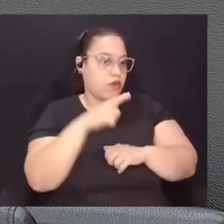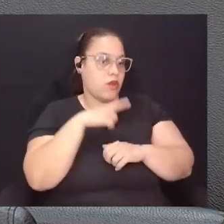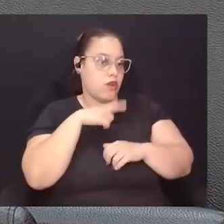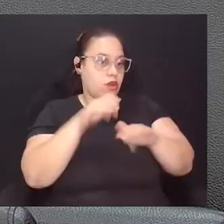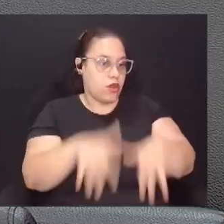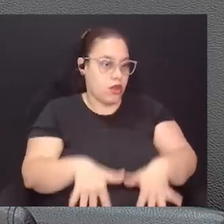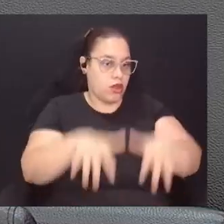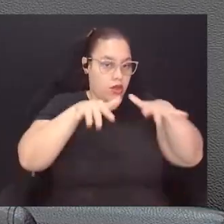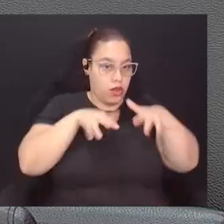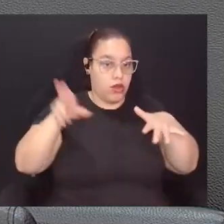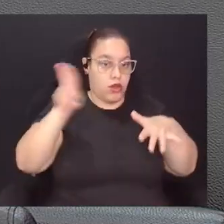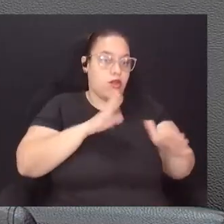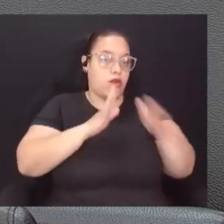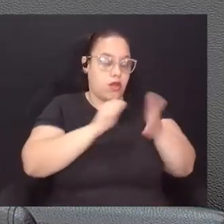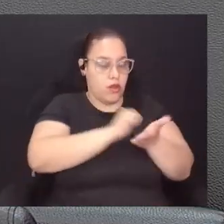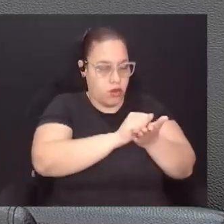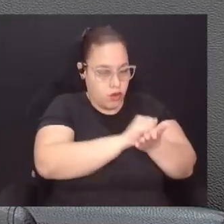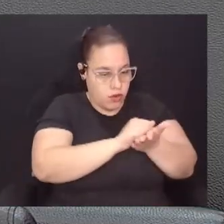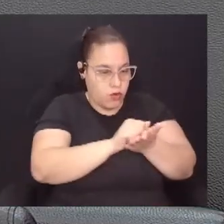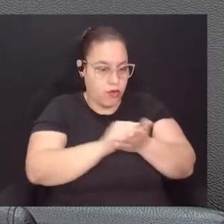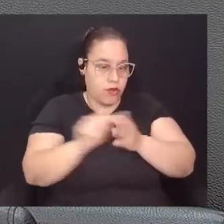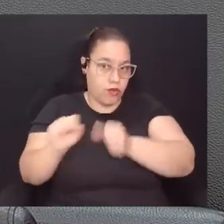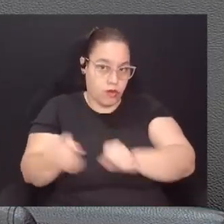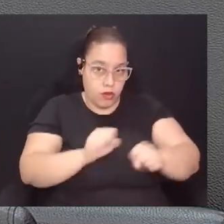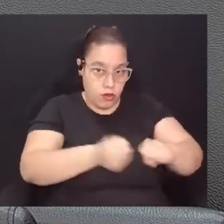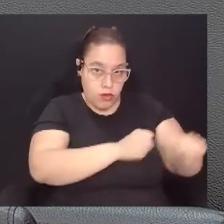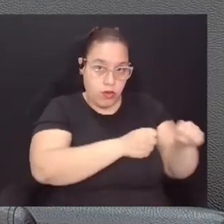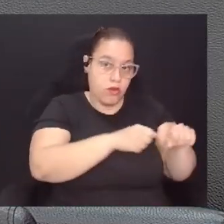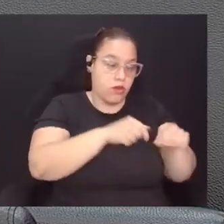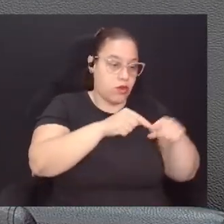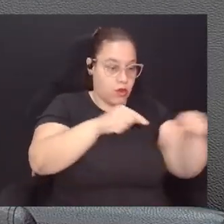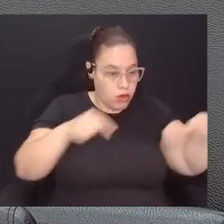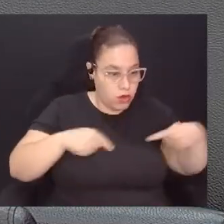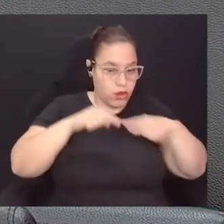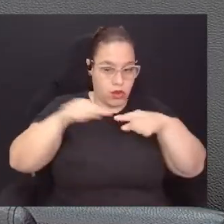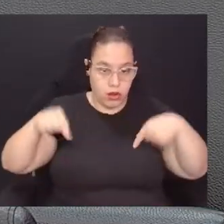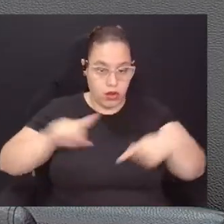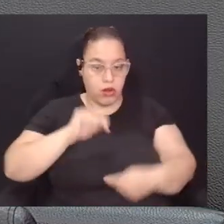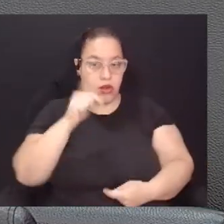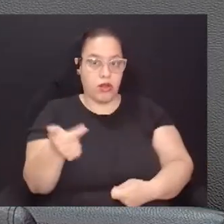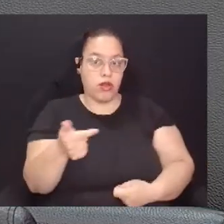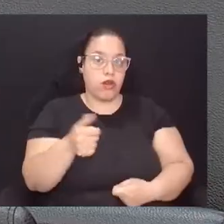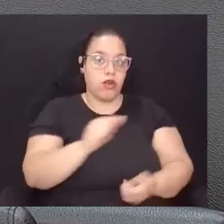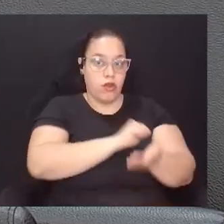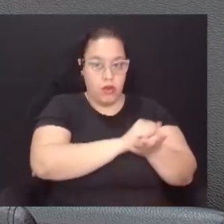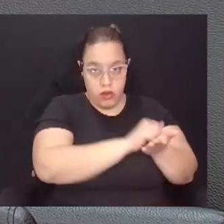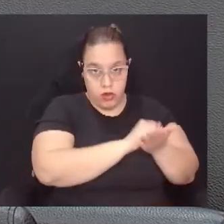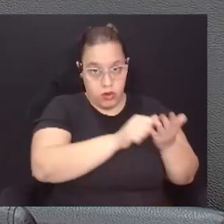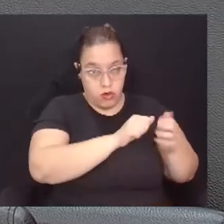Então tem um palco, né, que também é utilizado durante a lavagem para puxar ali os pontos, mas depois da